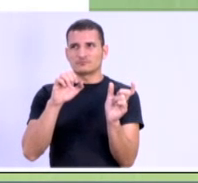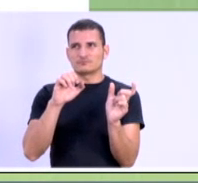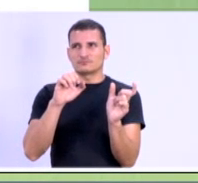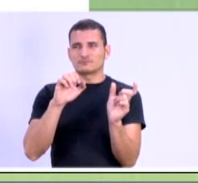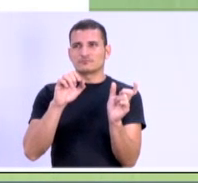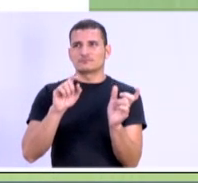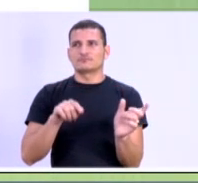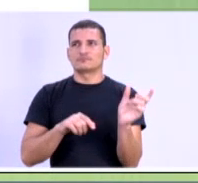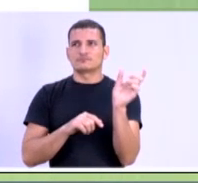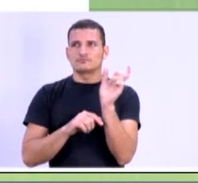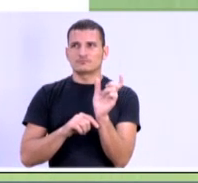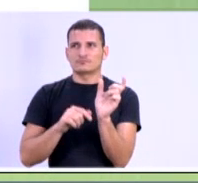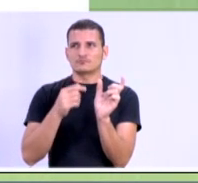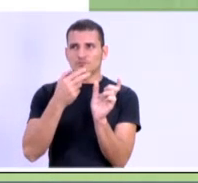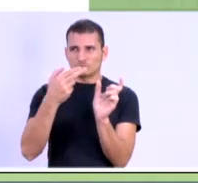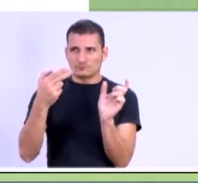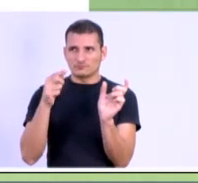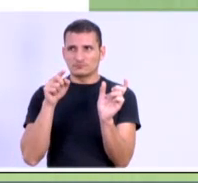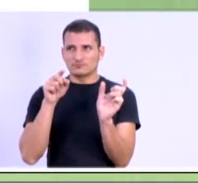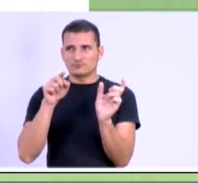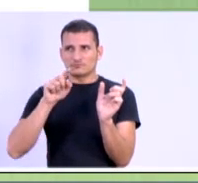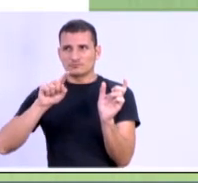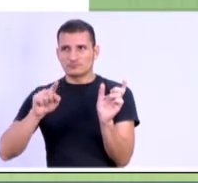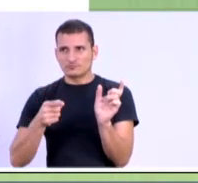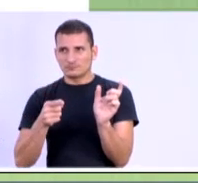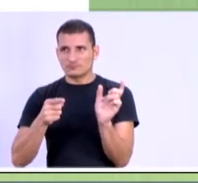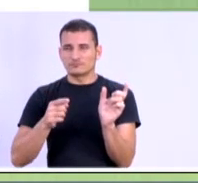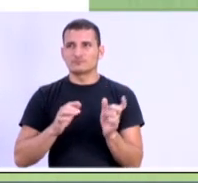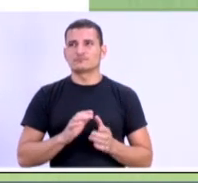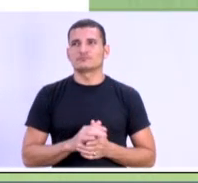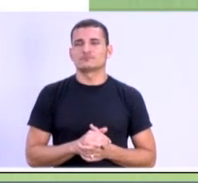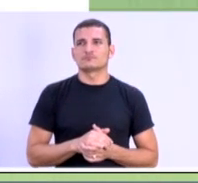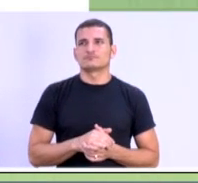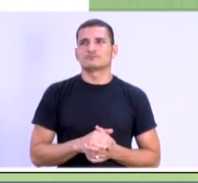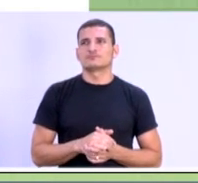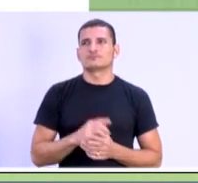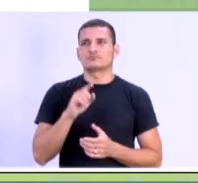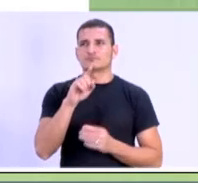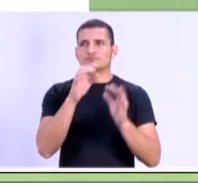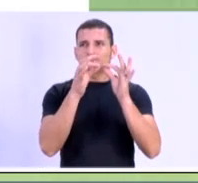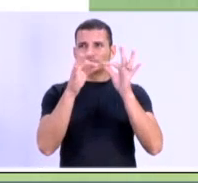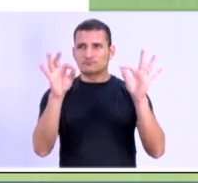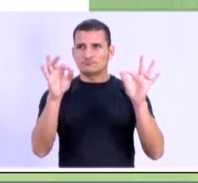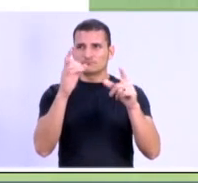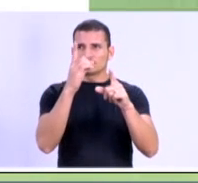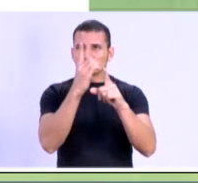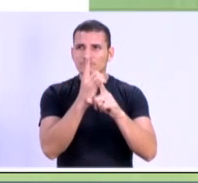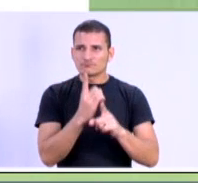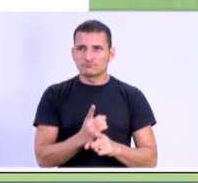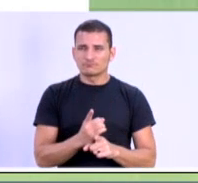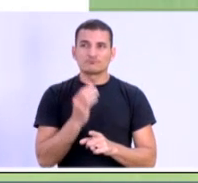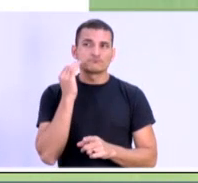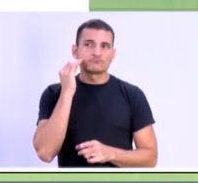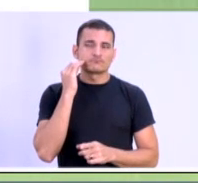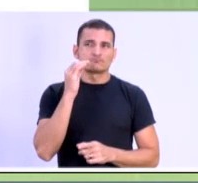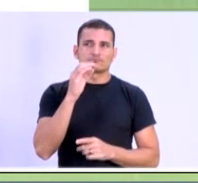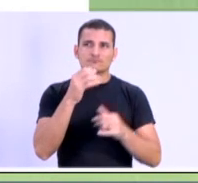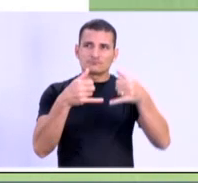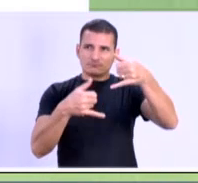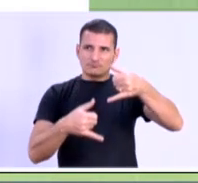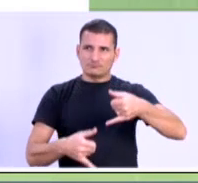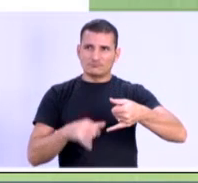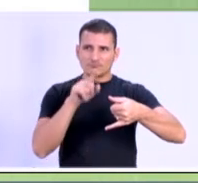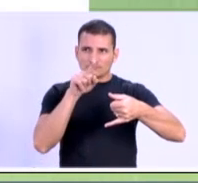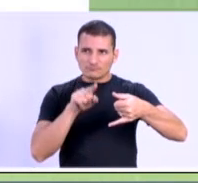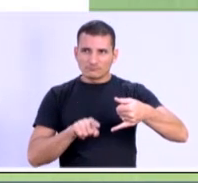e o objeto ponto e vírgula. Então vou tentar achar essa estrutura no meu código. Vamos dar uma olhada aqui? Vamos ver se a